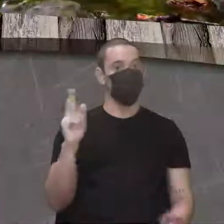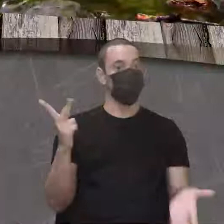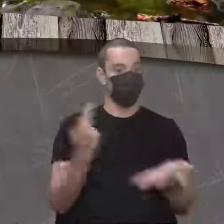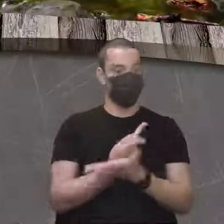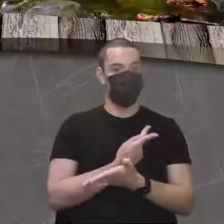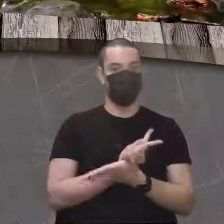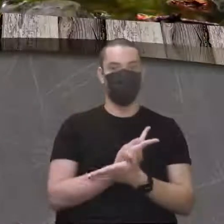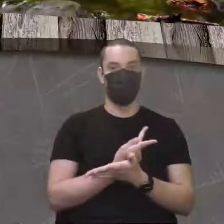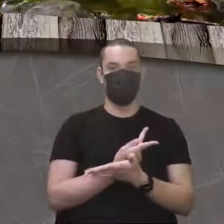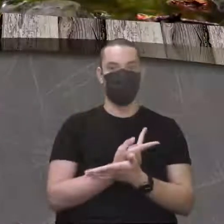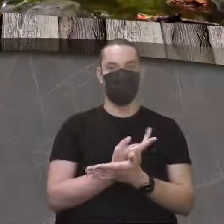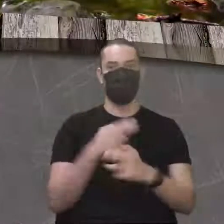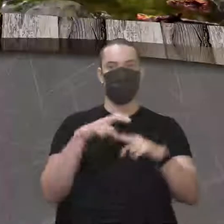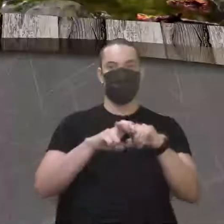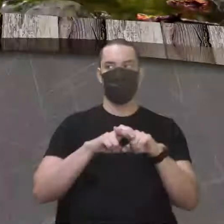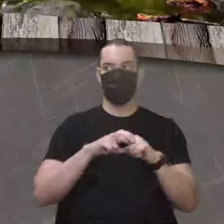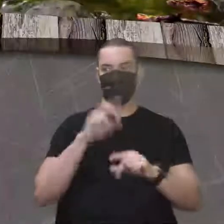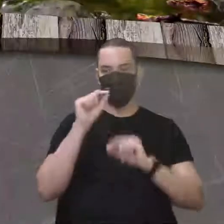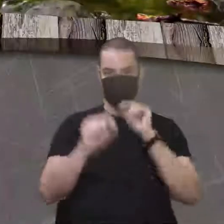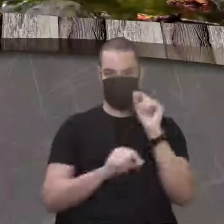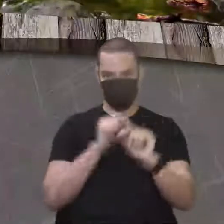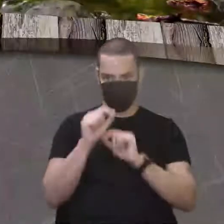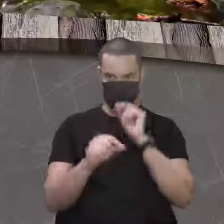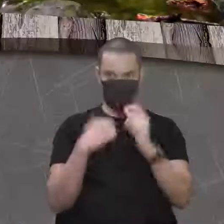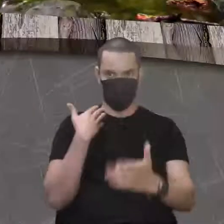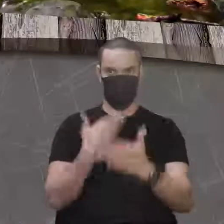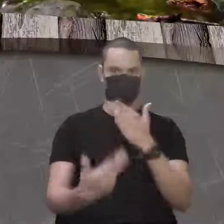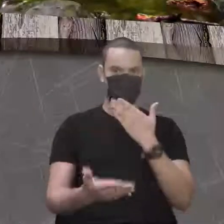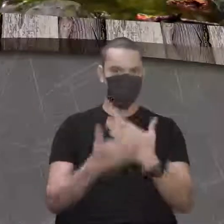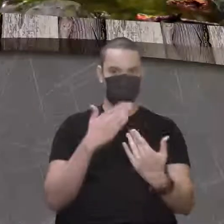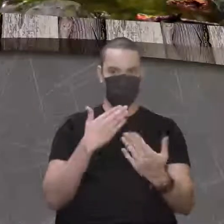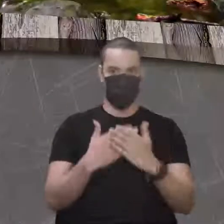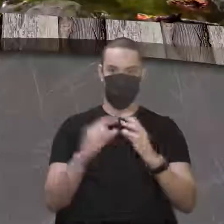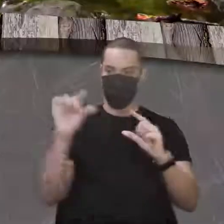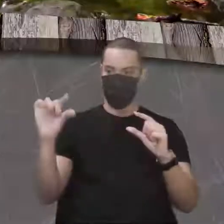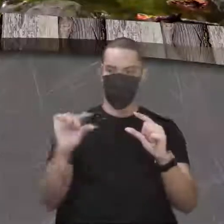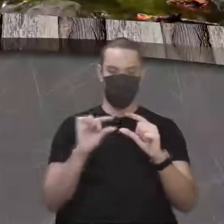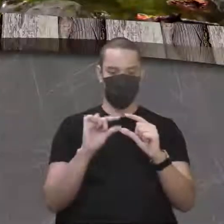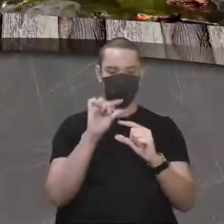aconteceu. Então, na transformação, qualquer fragmento